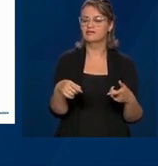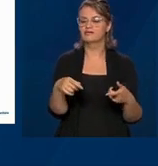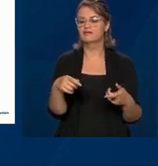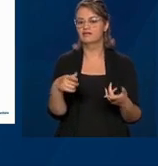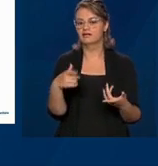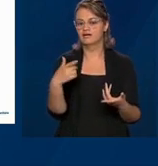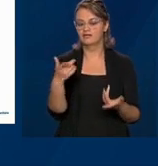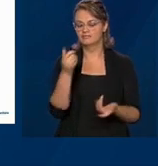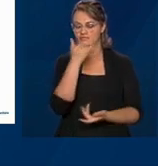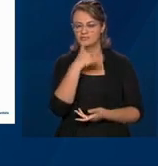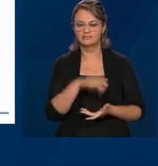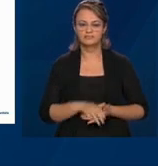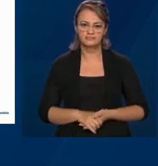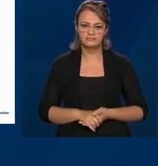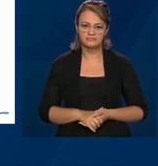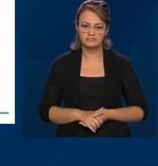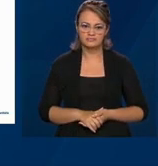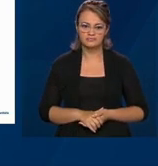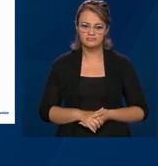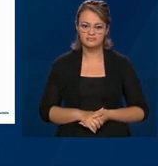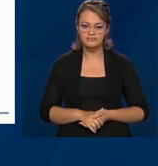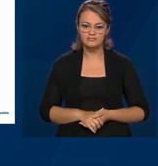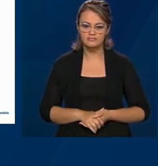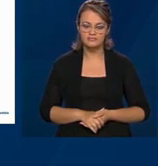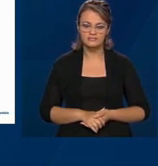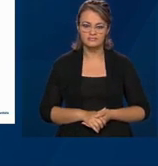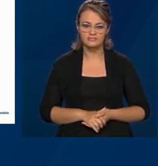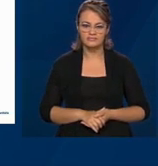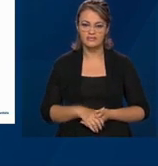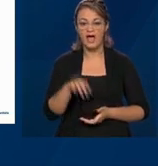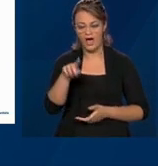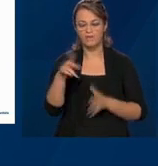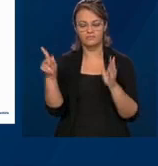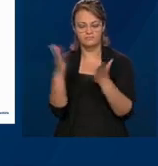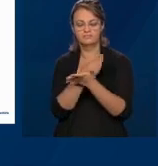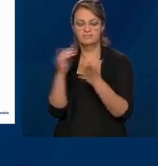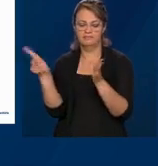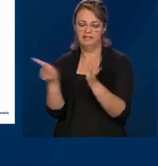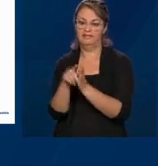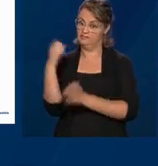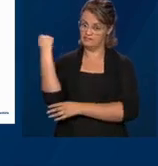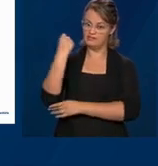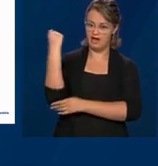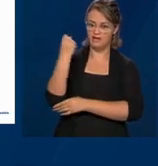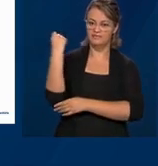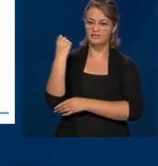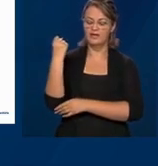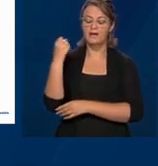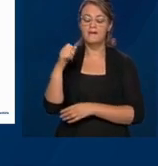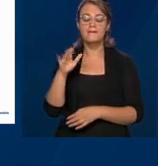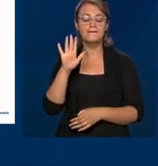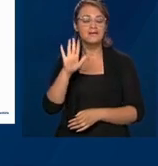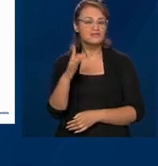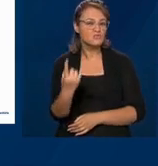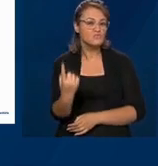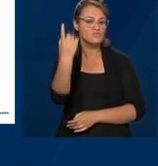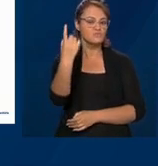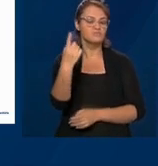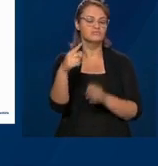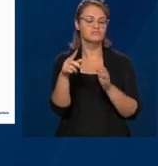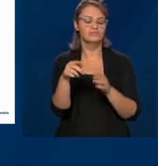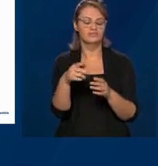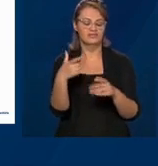nos casos graves, mas somente um caso no